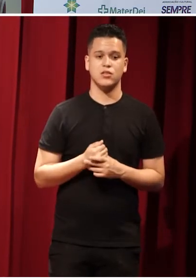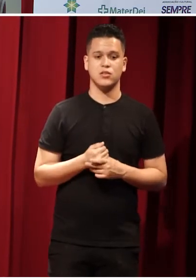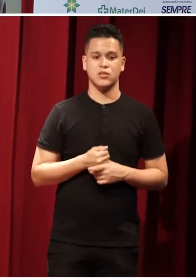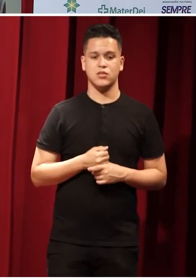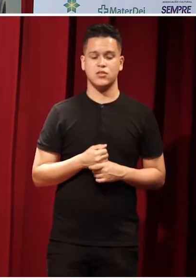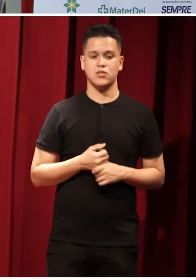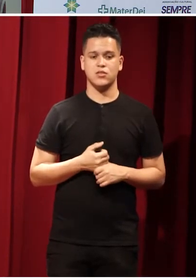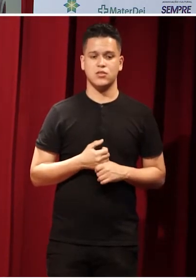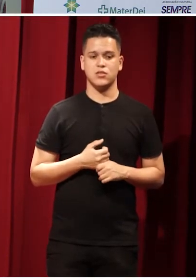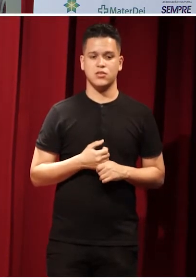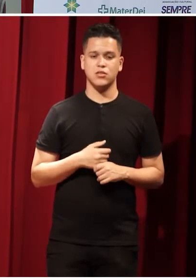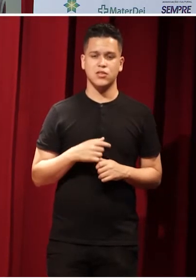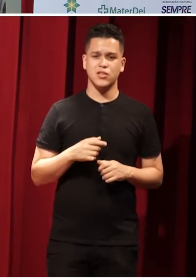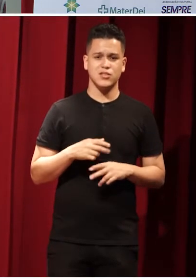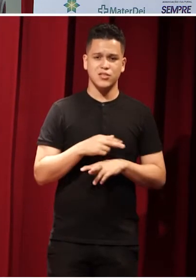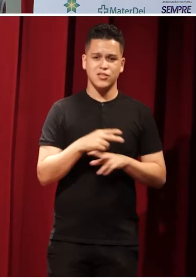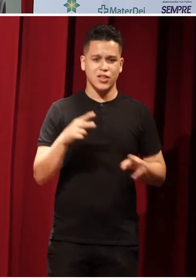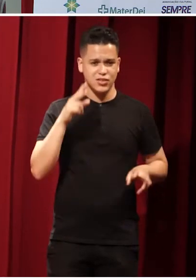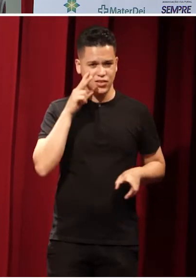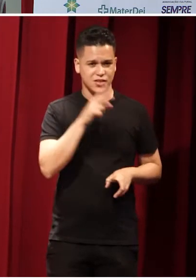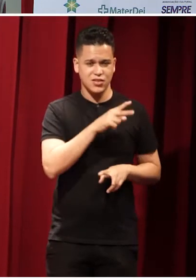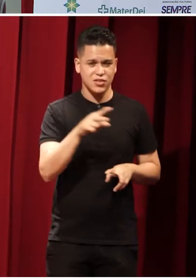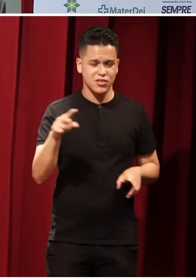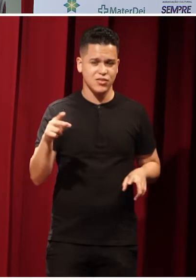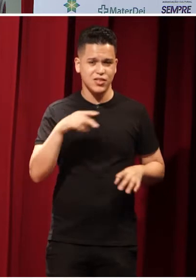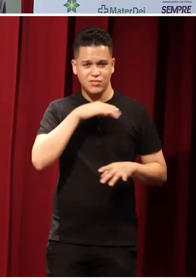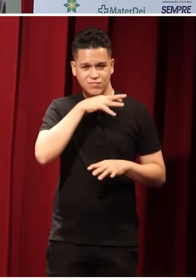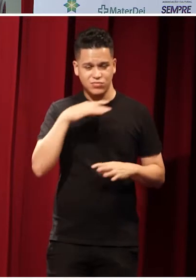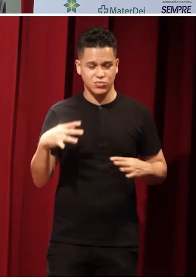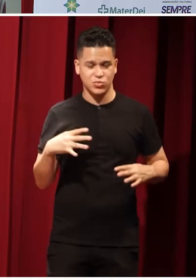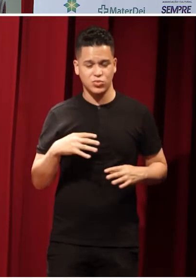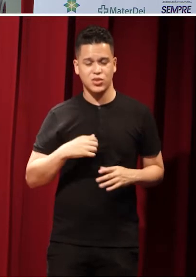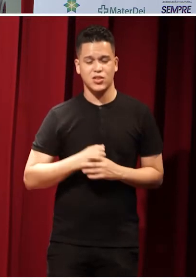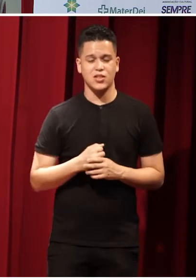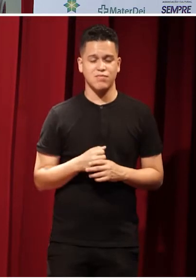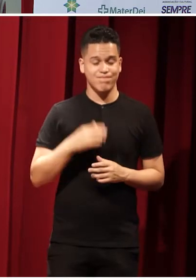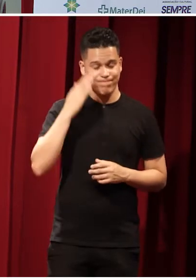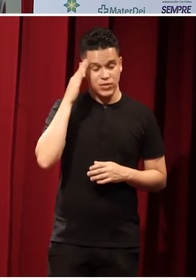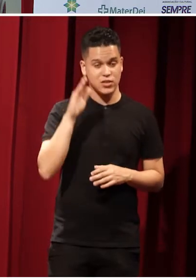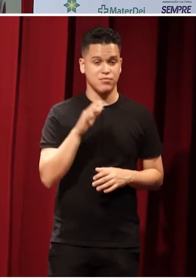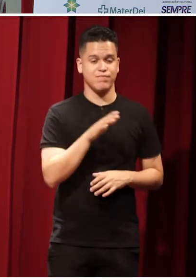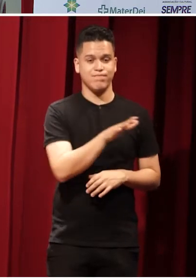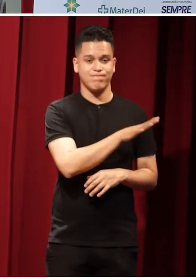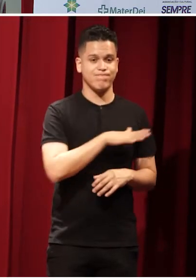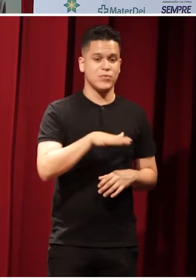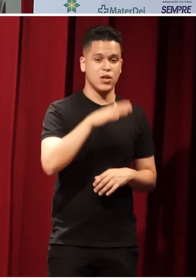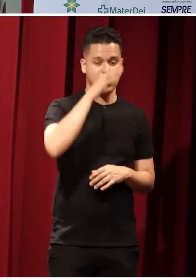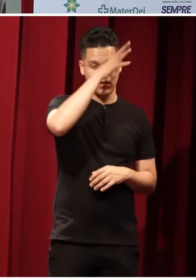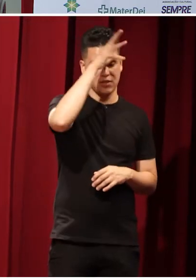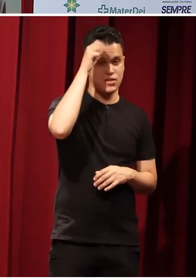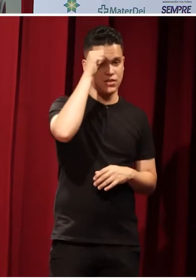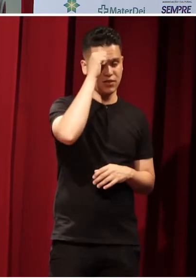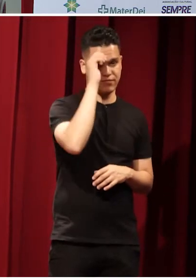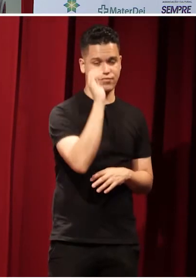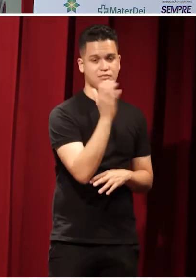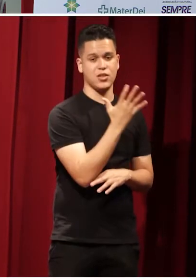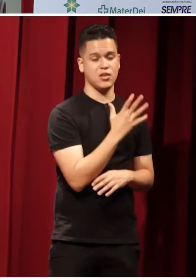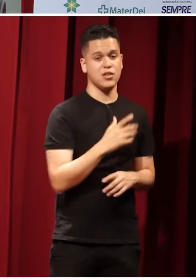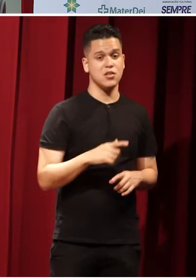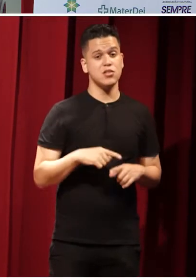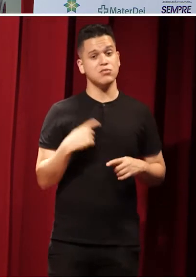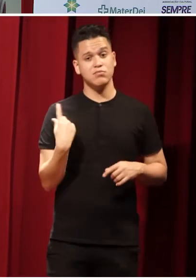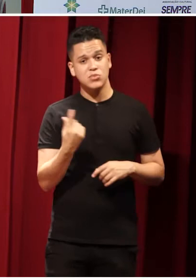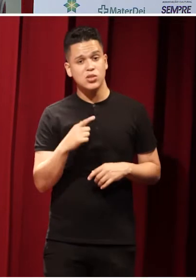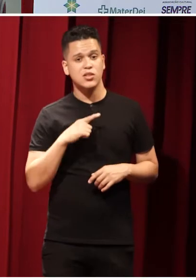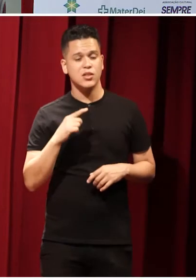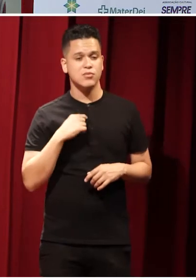agressão que nós estamos sofrendo, e sobretudo a Amazônia, nós temos alguns sinais positivos